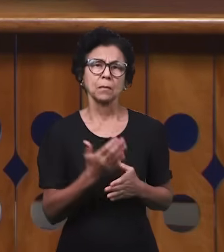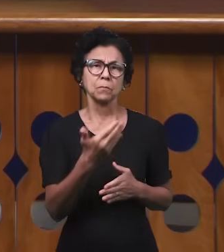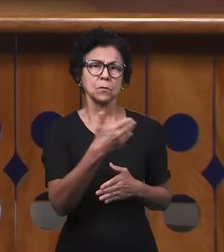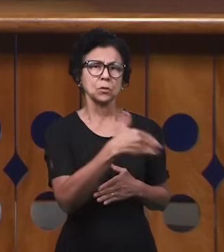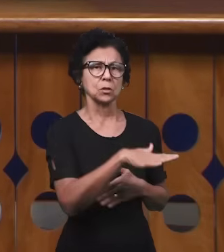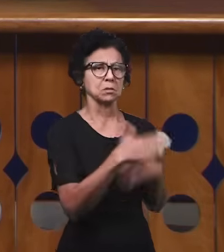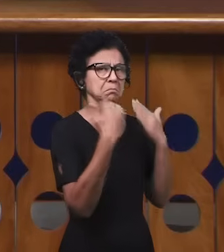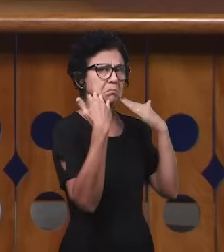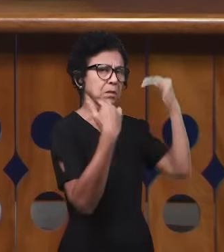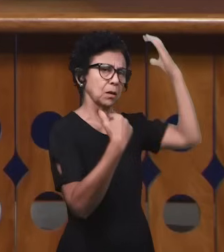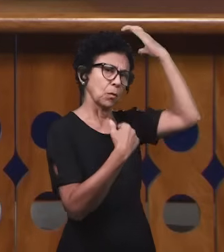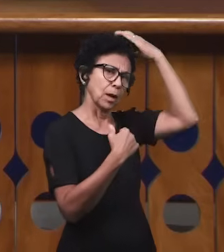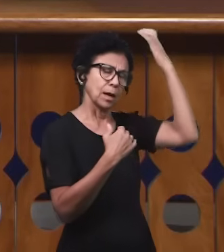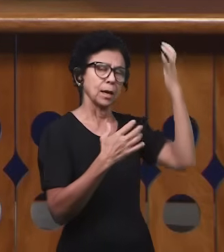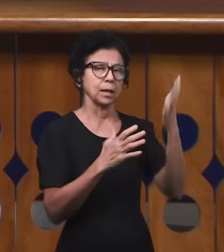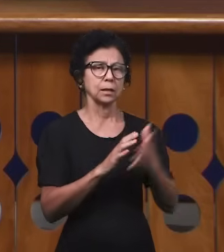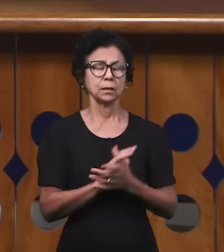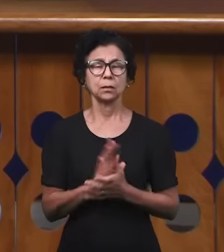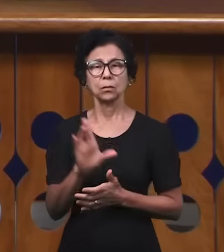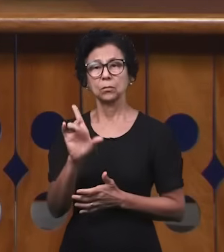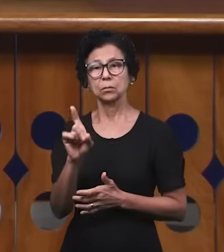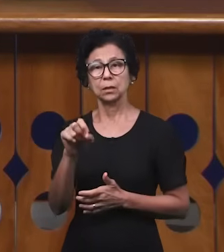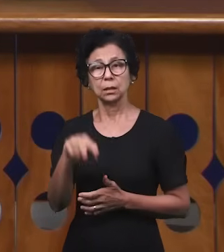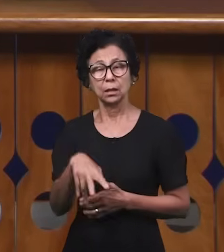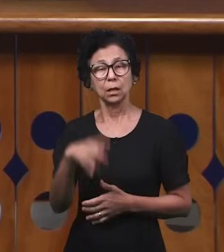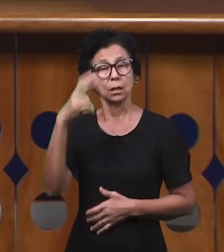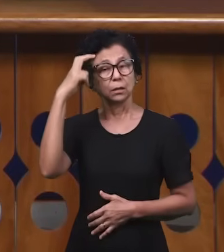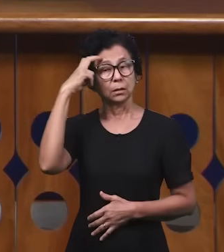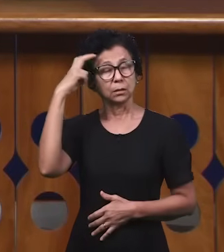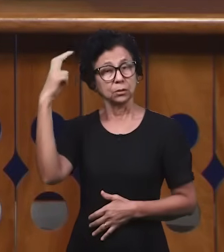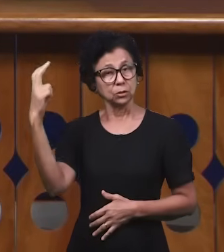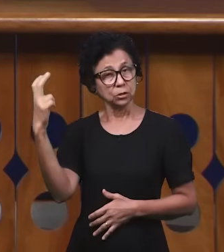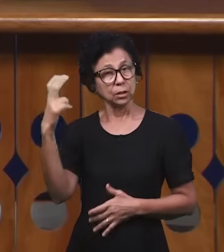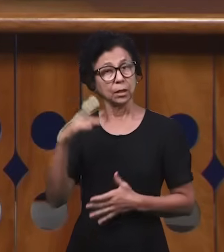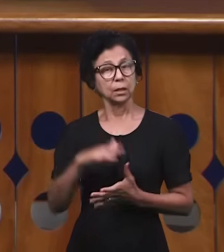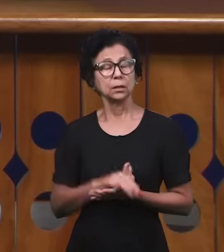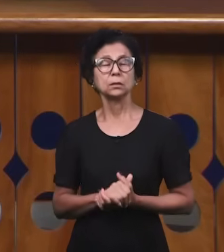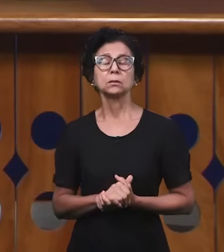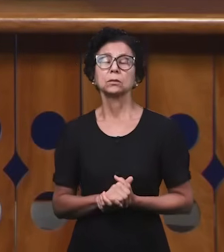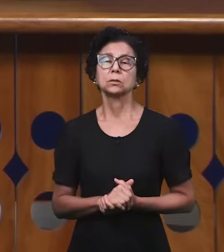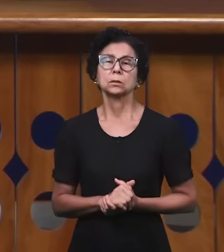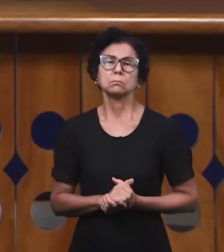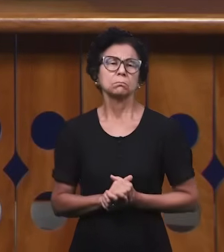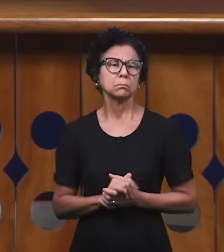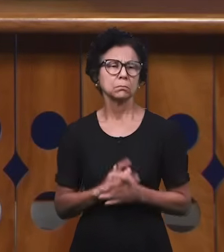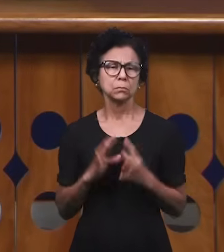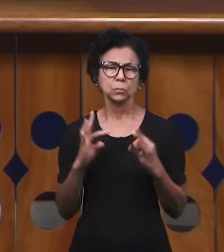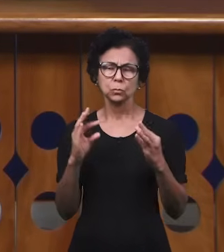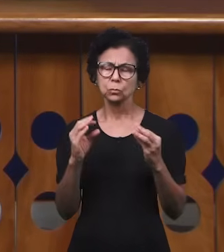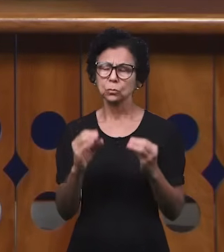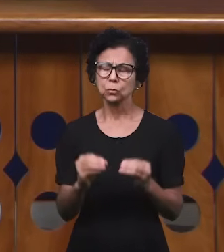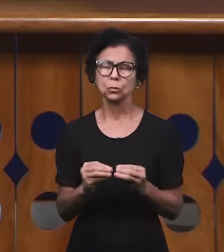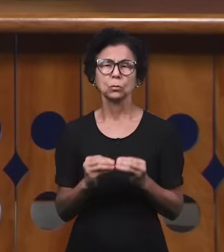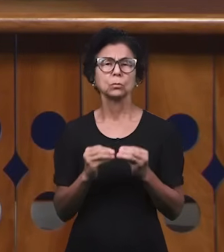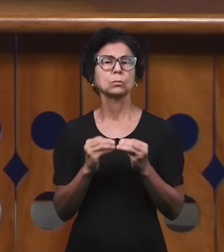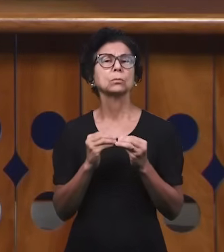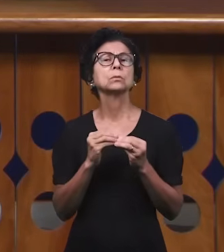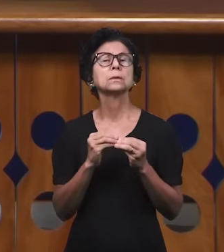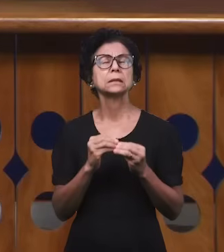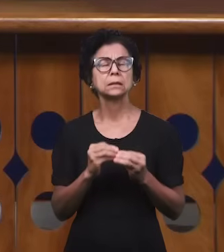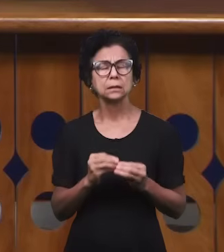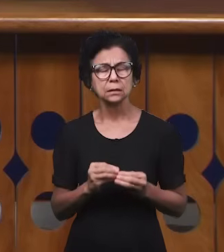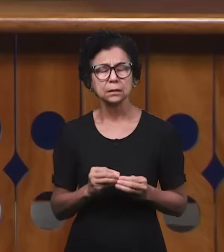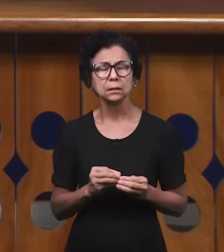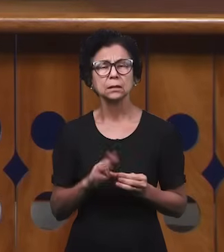inteligentes, linguagem nobre. Daniel se destacou de uma forma extraordinária, sendo considerado